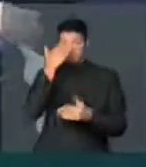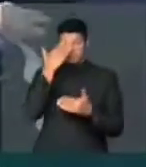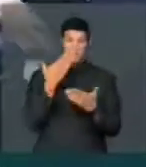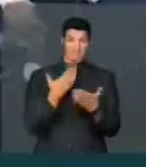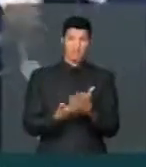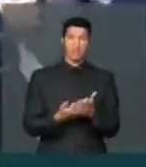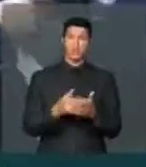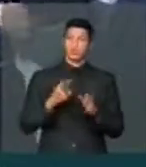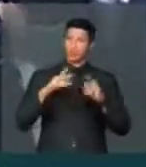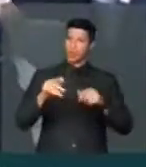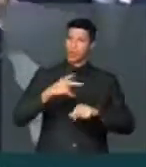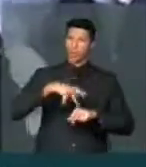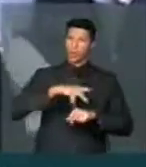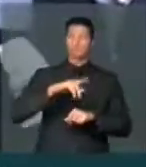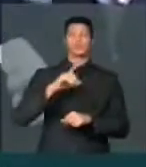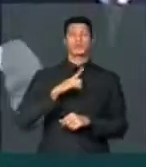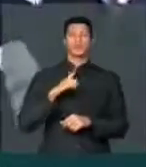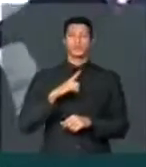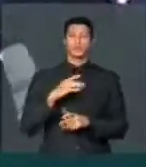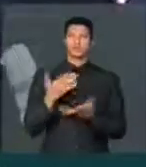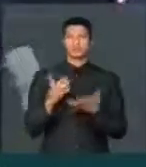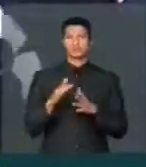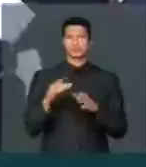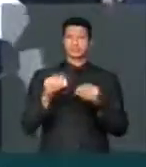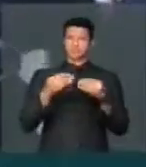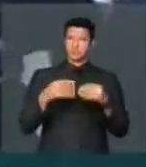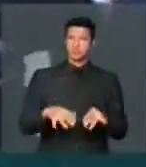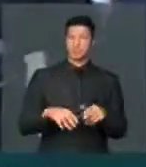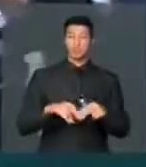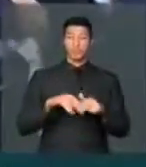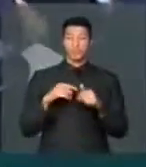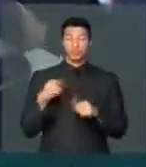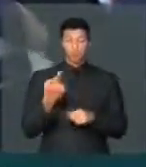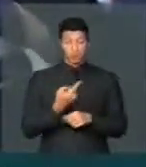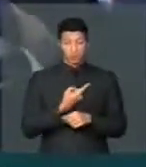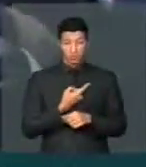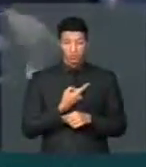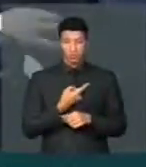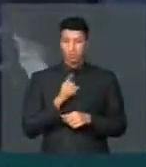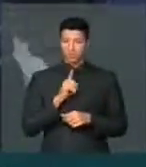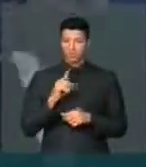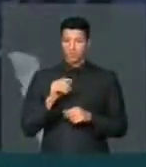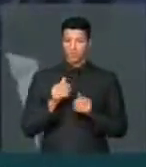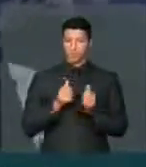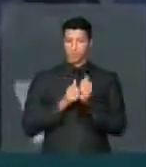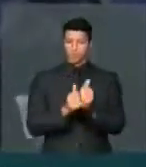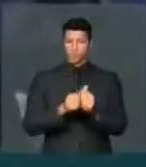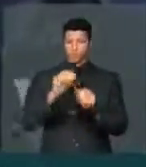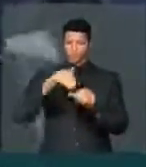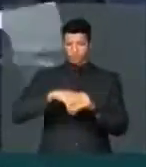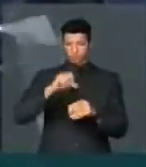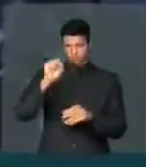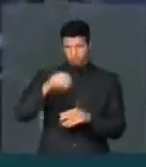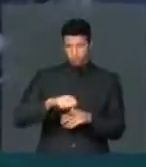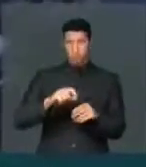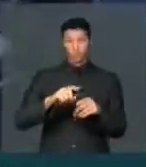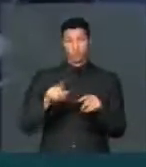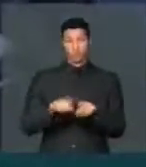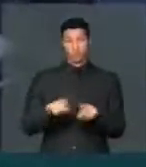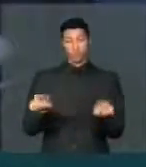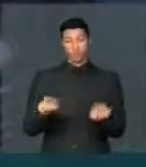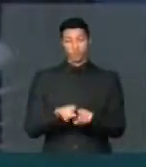acredito, em todo o país que seriam atingidos. Portanto, nós não só encaminhamos o voto sim,